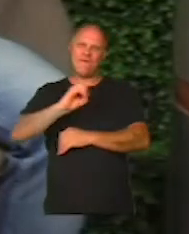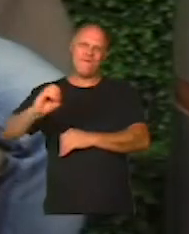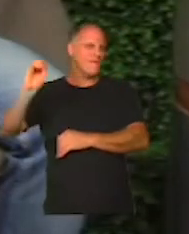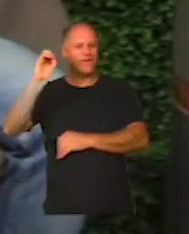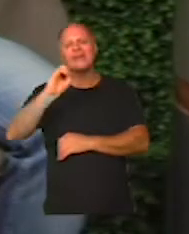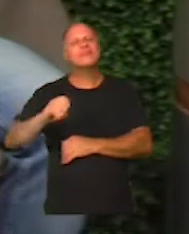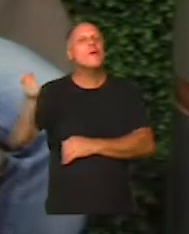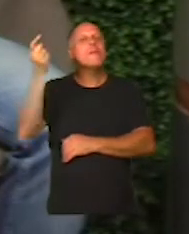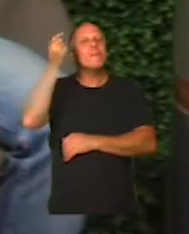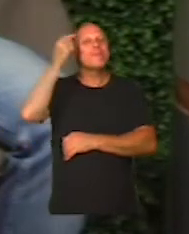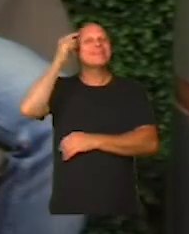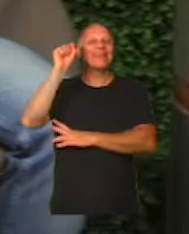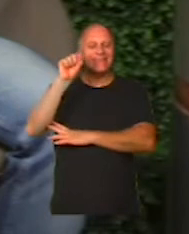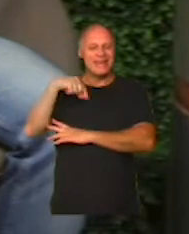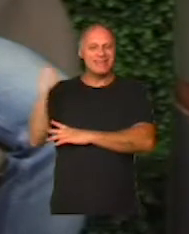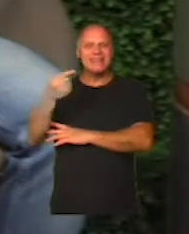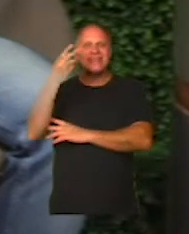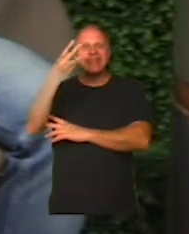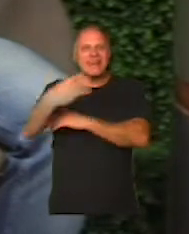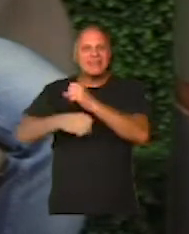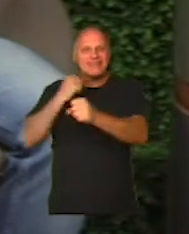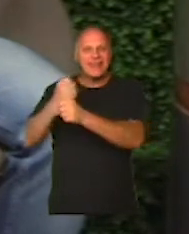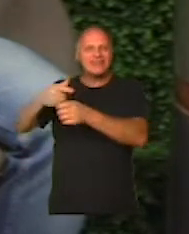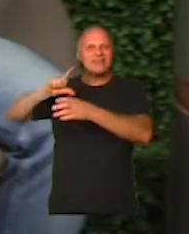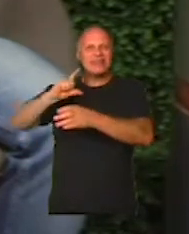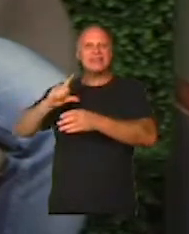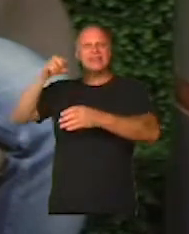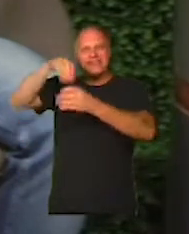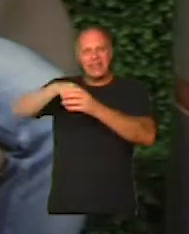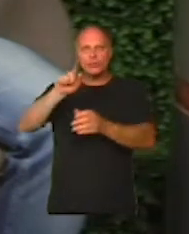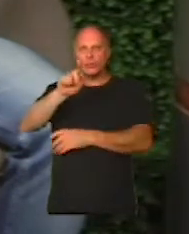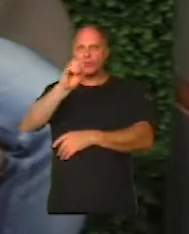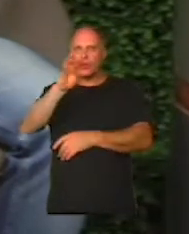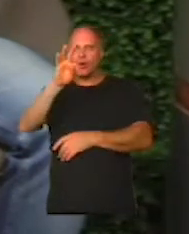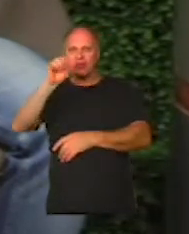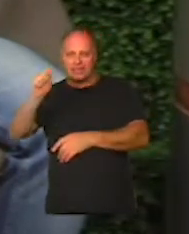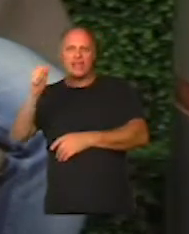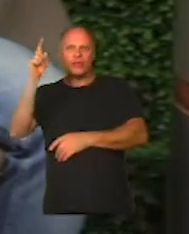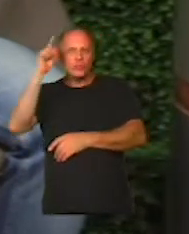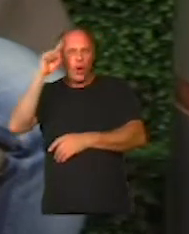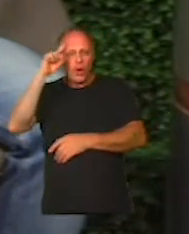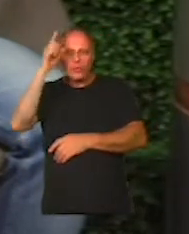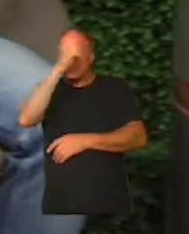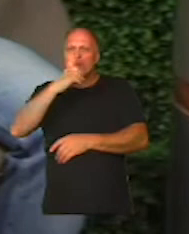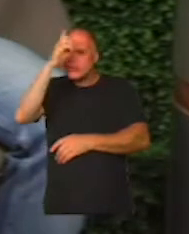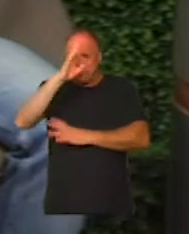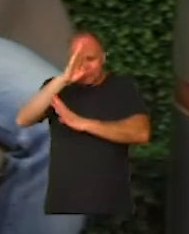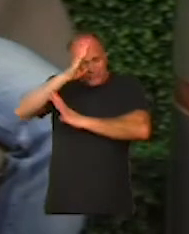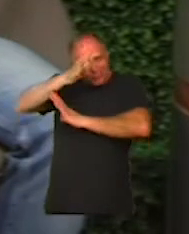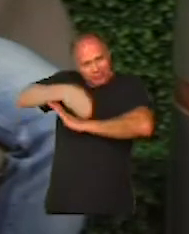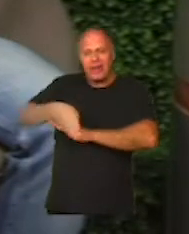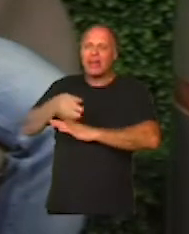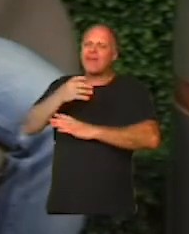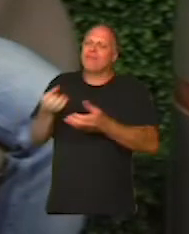que a gente se dedicou 3 anos seguidos, né, dentro do Boda, sem ter domingo, todos os domingos,